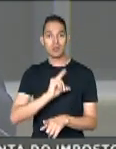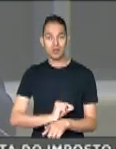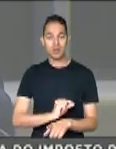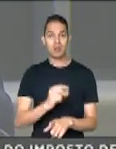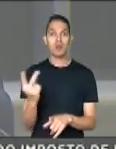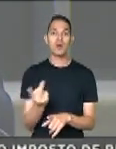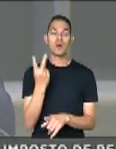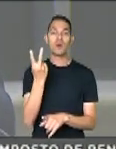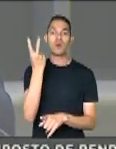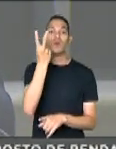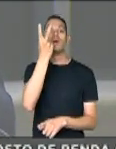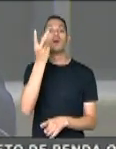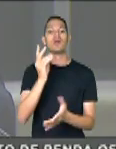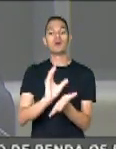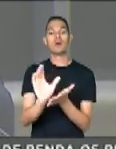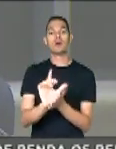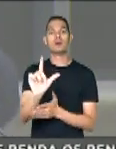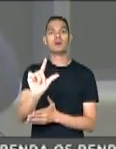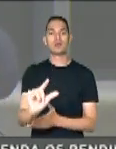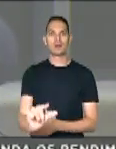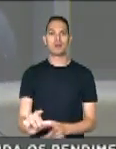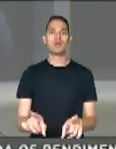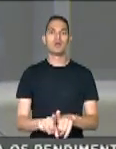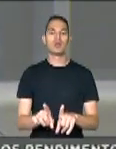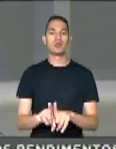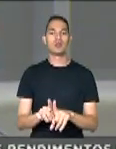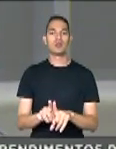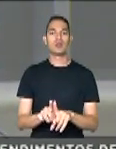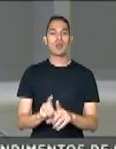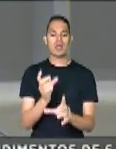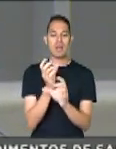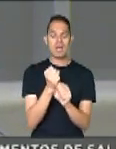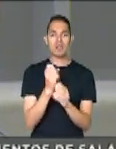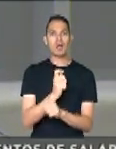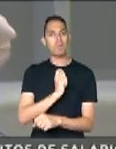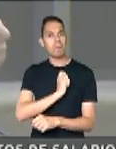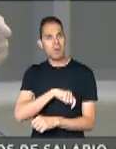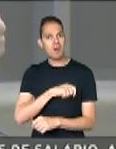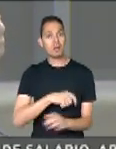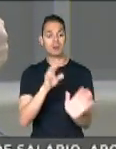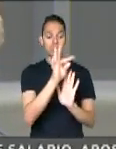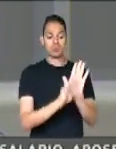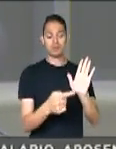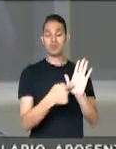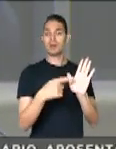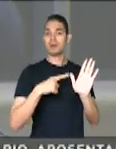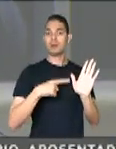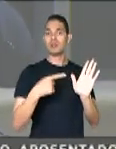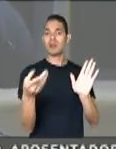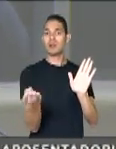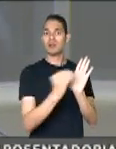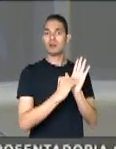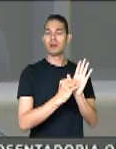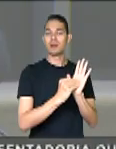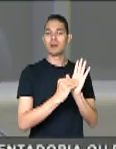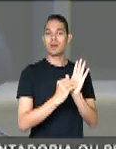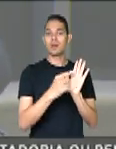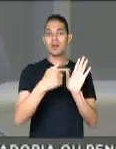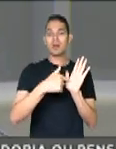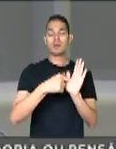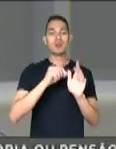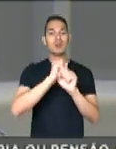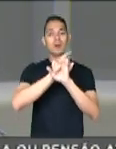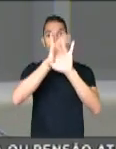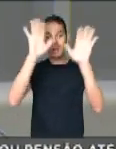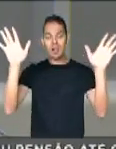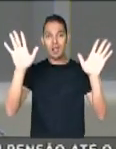da sua contribuição será menor. Este cálculo é perverso, isso está no texto. Está colocando claramente que não é mais sobre